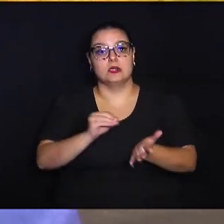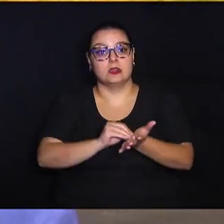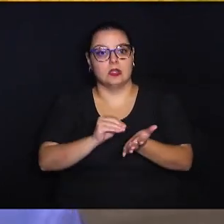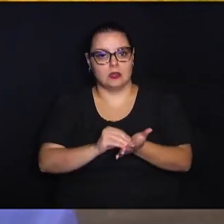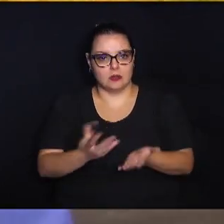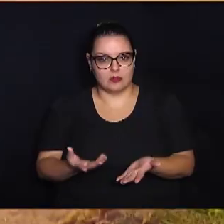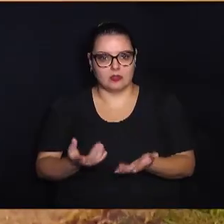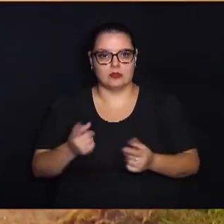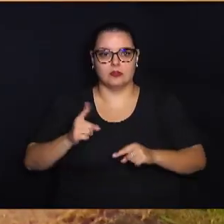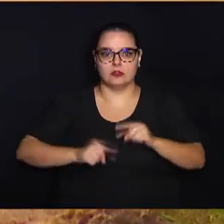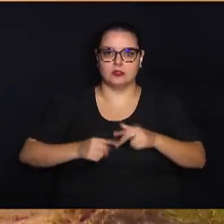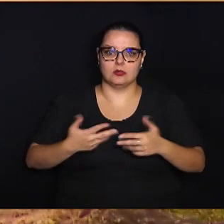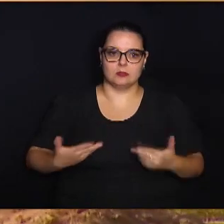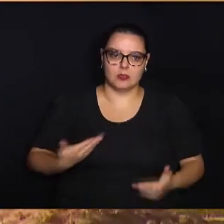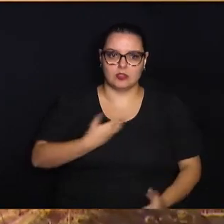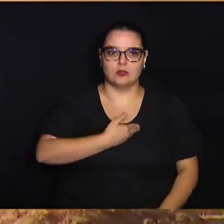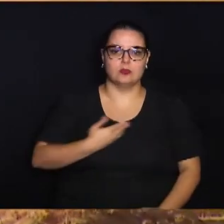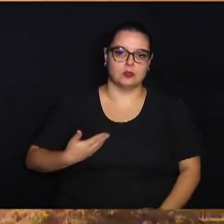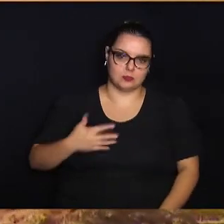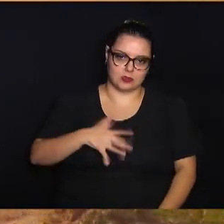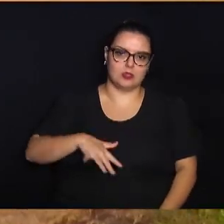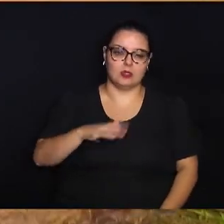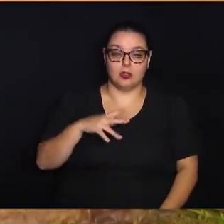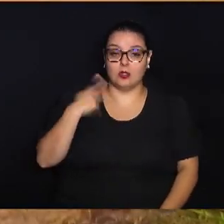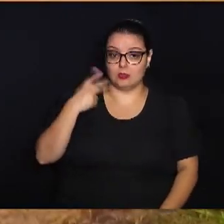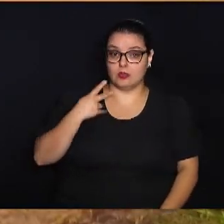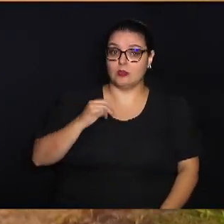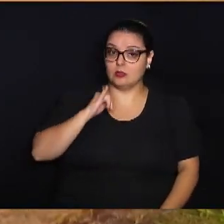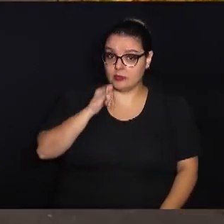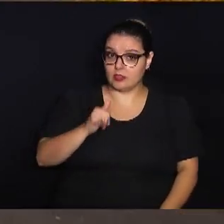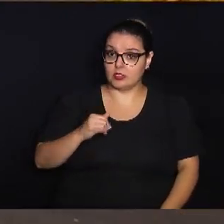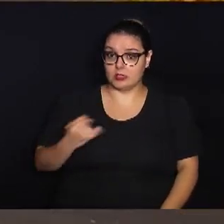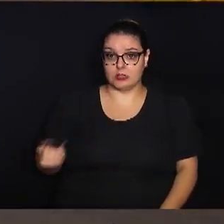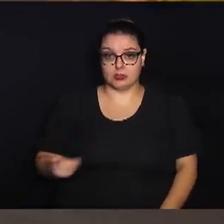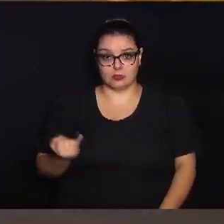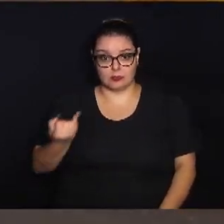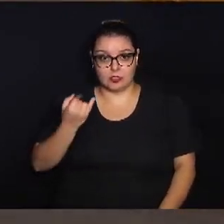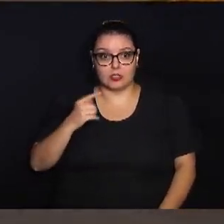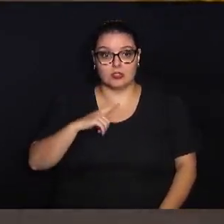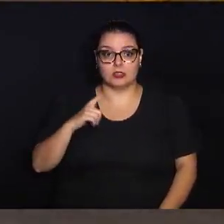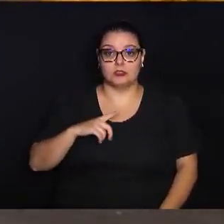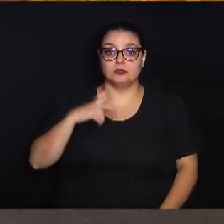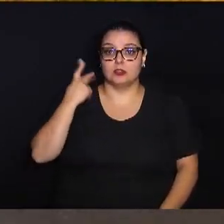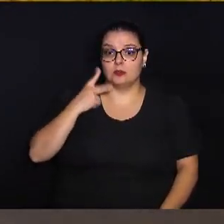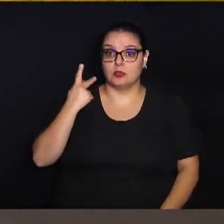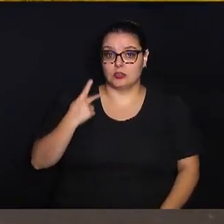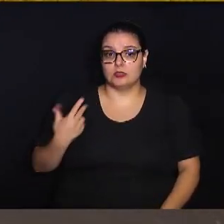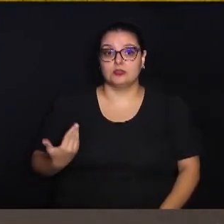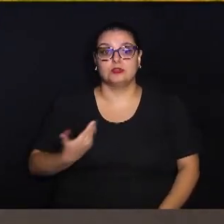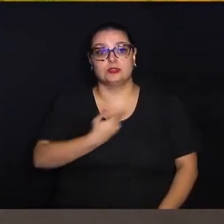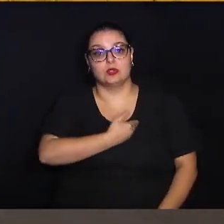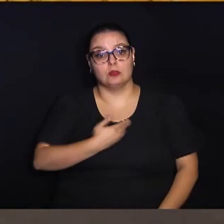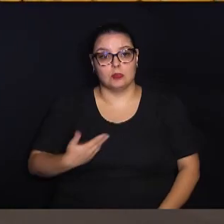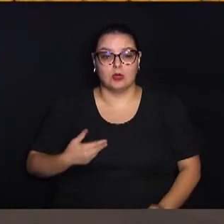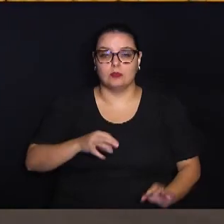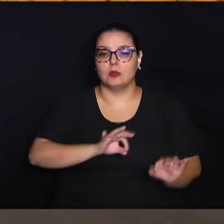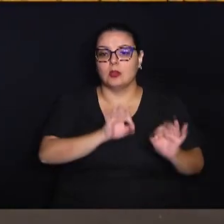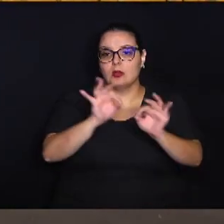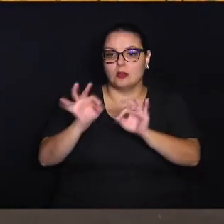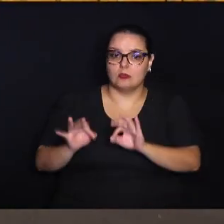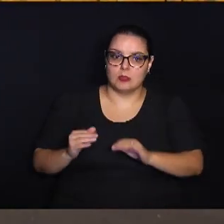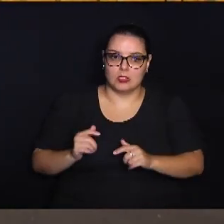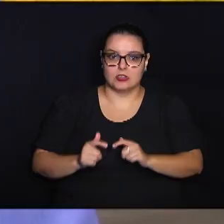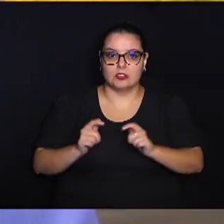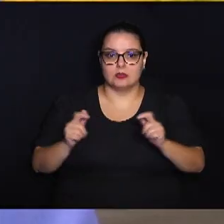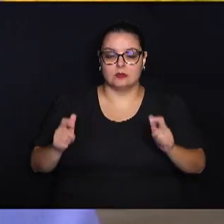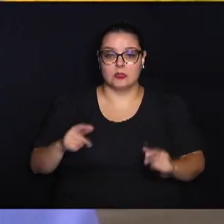equipamentos públicos na região. O parlamentar reforça a necessidade de ter políticas públicas para acompanhar esse crescimento.